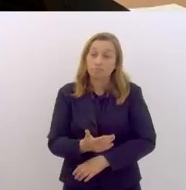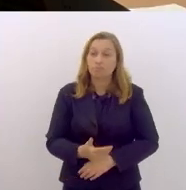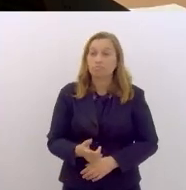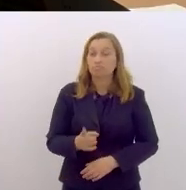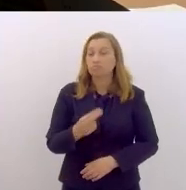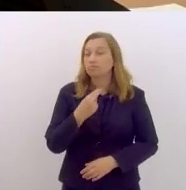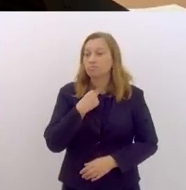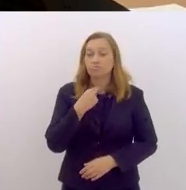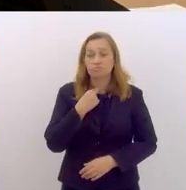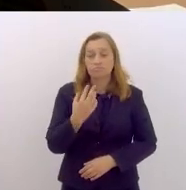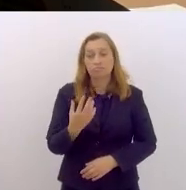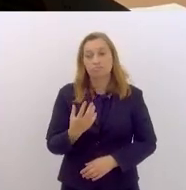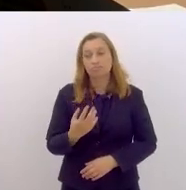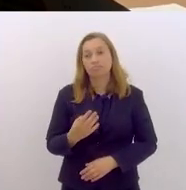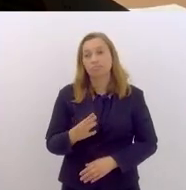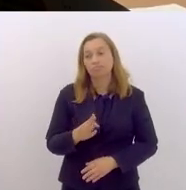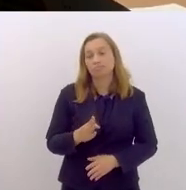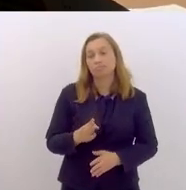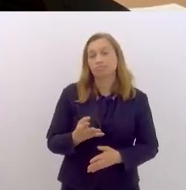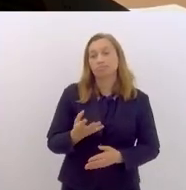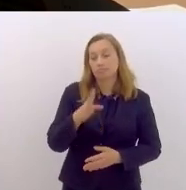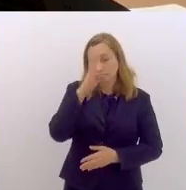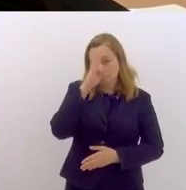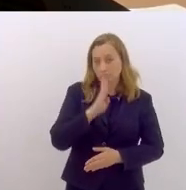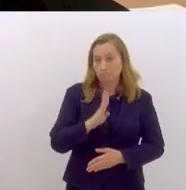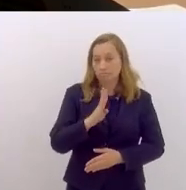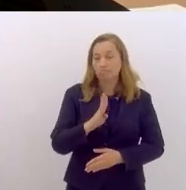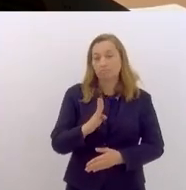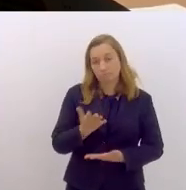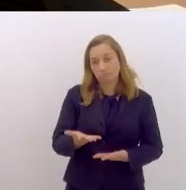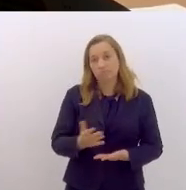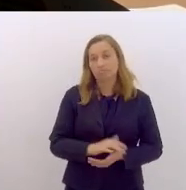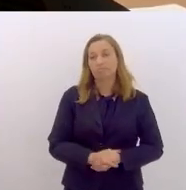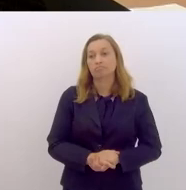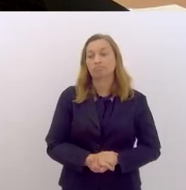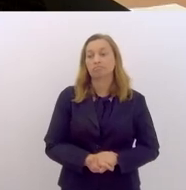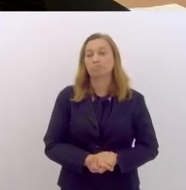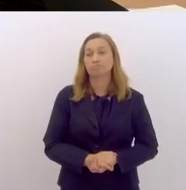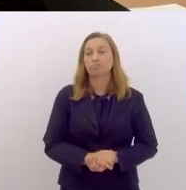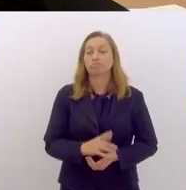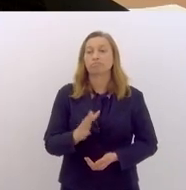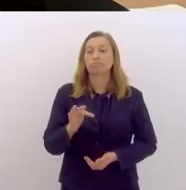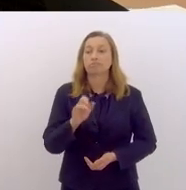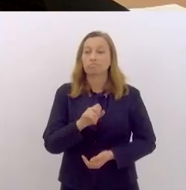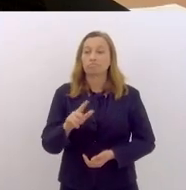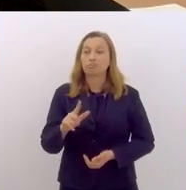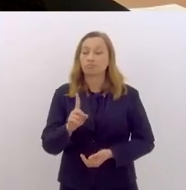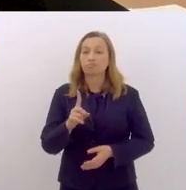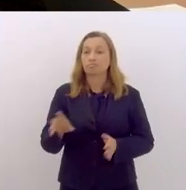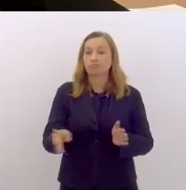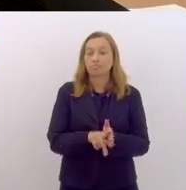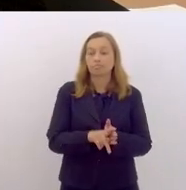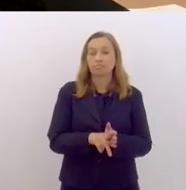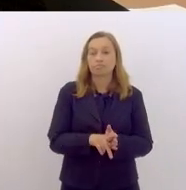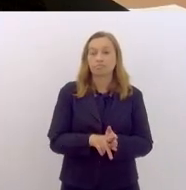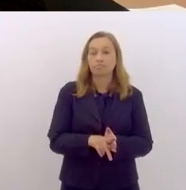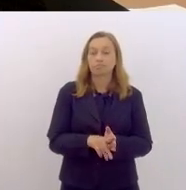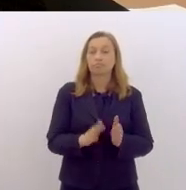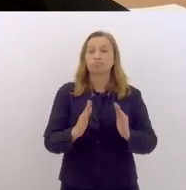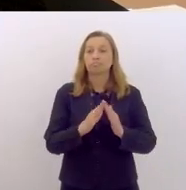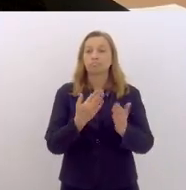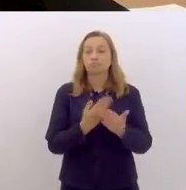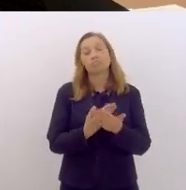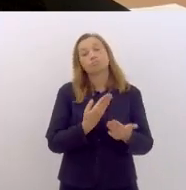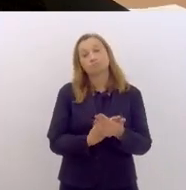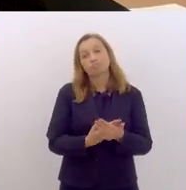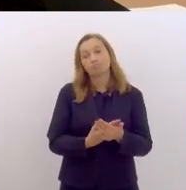não poderiam ser custeados com fontes de custeio, digamos, oficiais, que não eram mais das redes públicas, só voltavam para fazer a